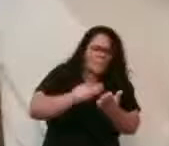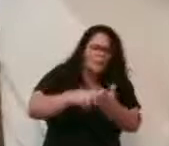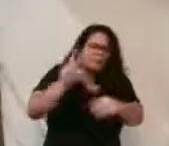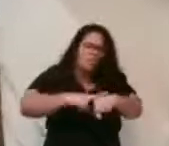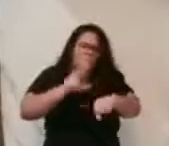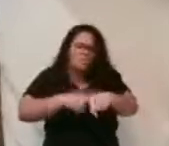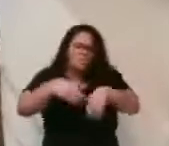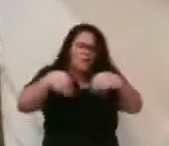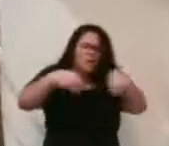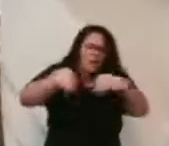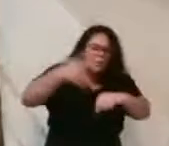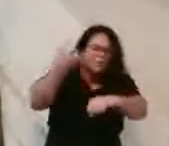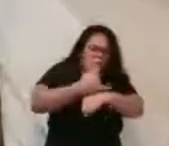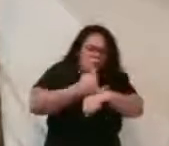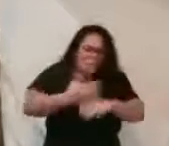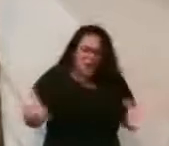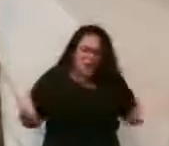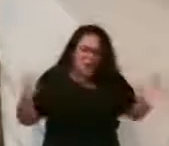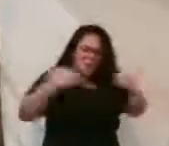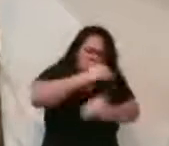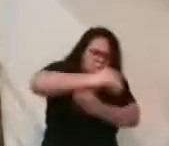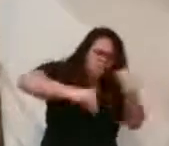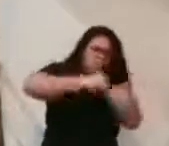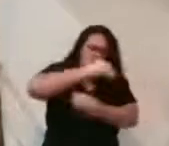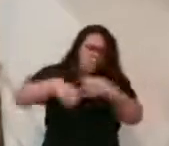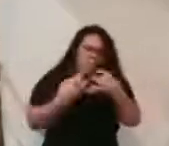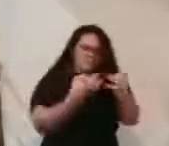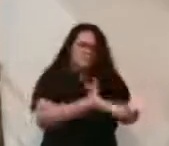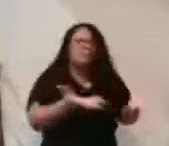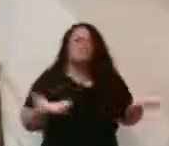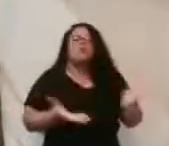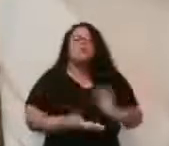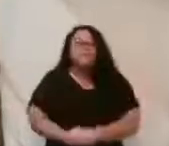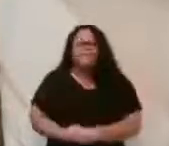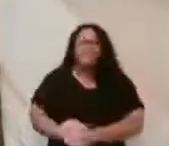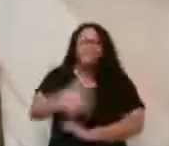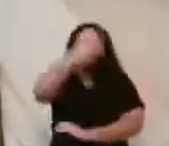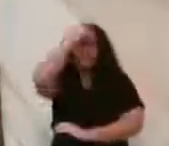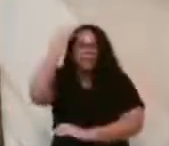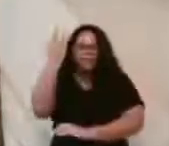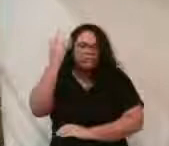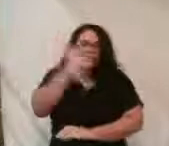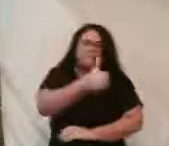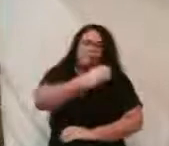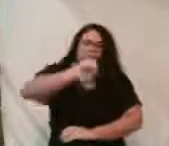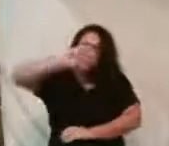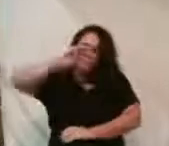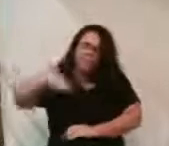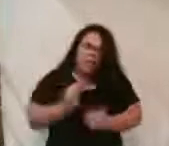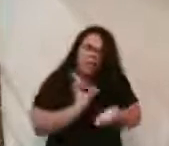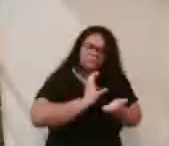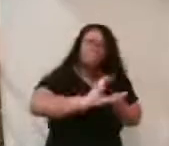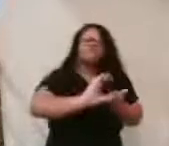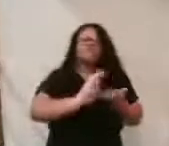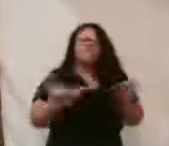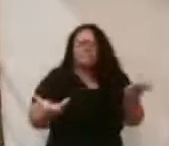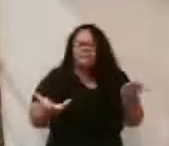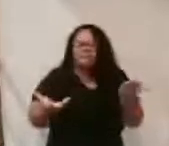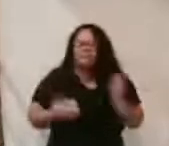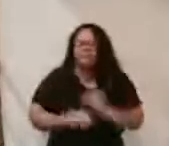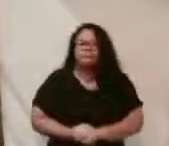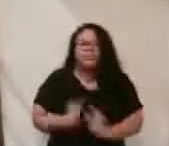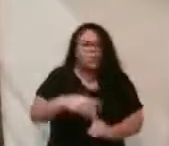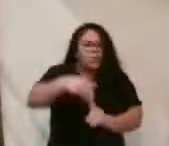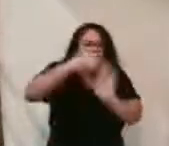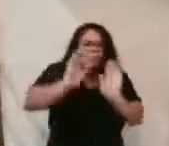tal. Então, mais de 10 milhões só para separar um projeto grande, grande, grande,